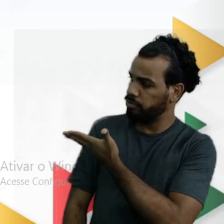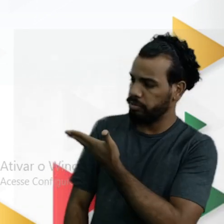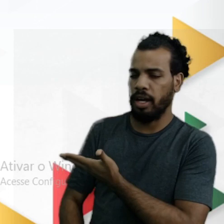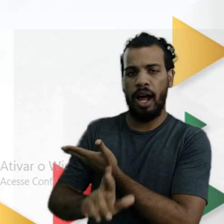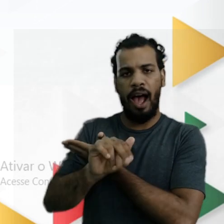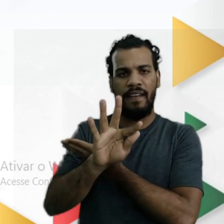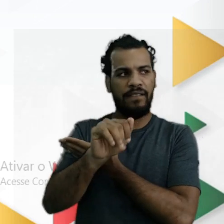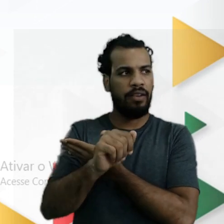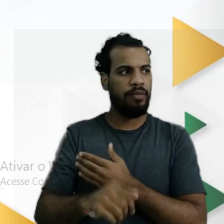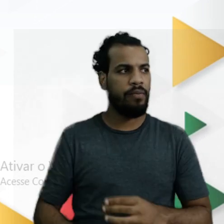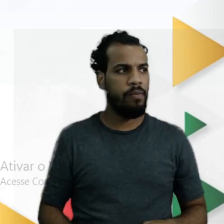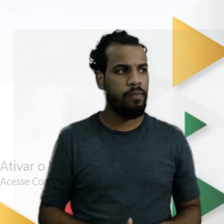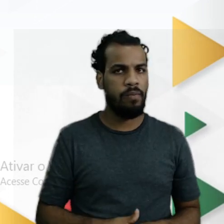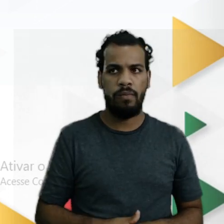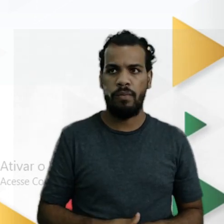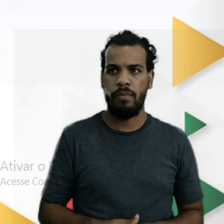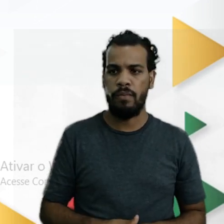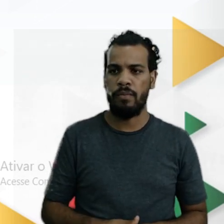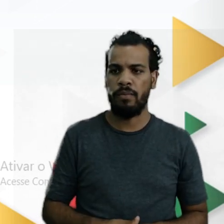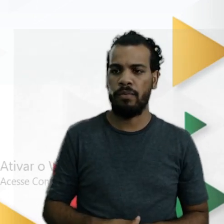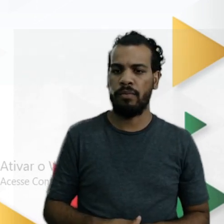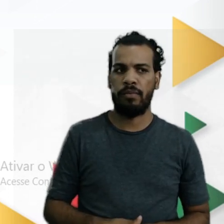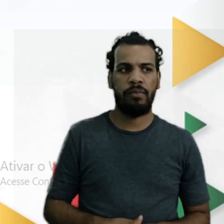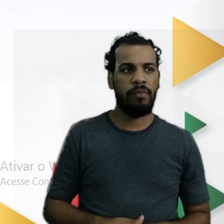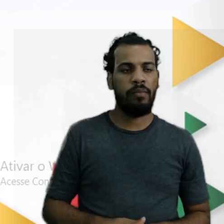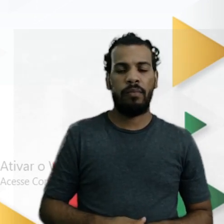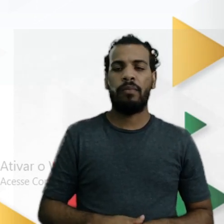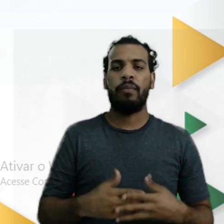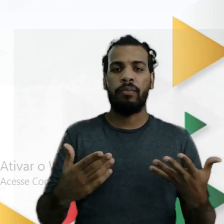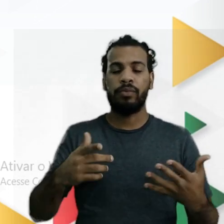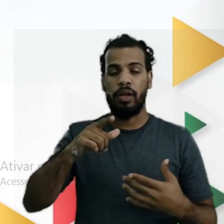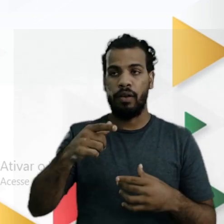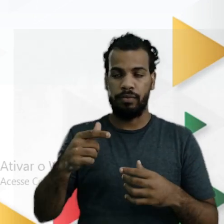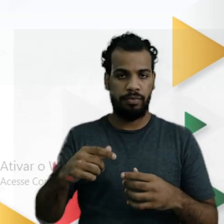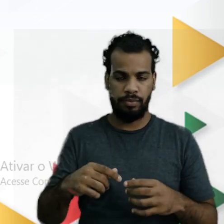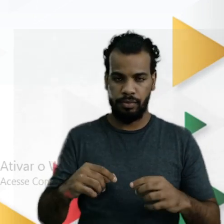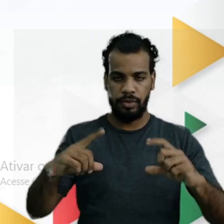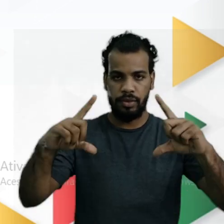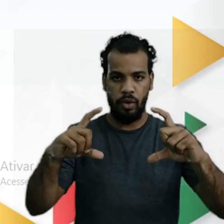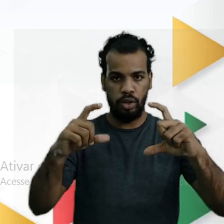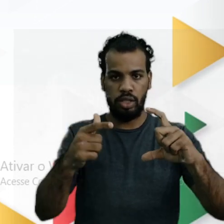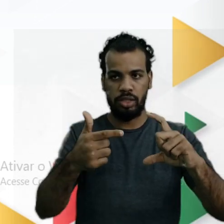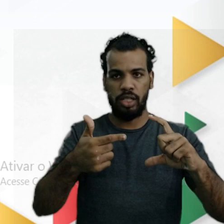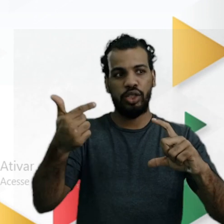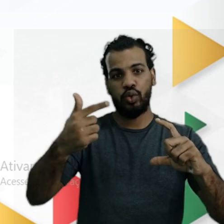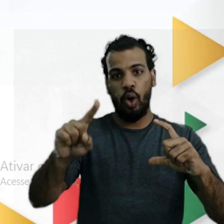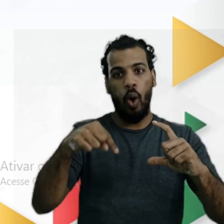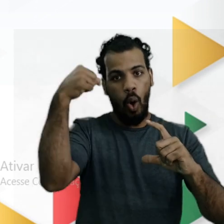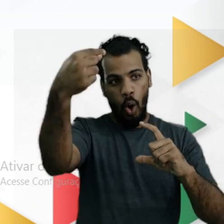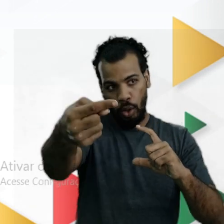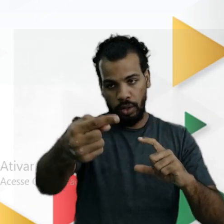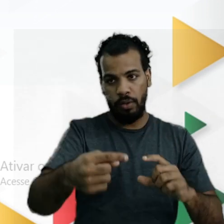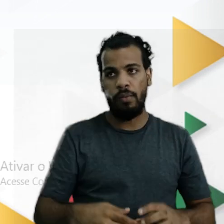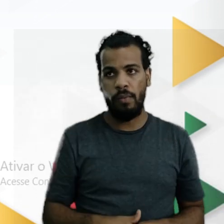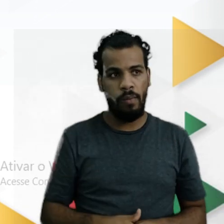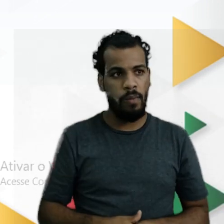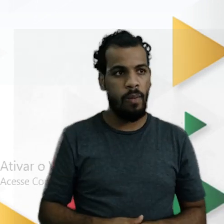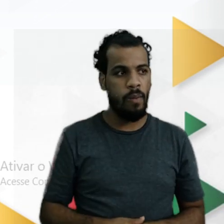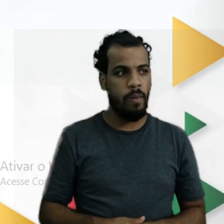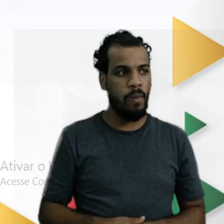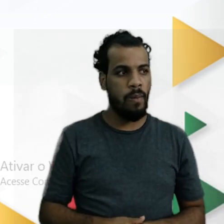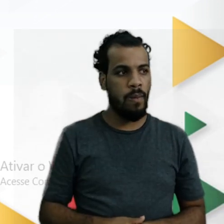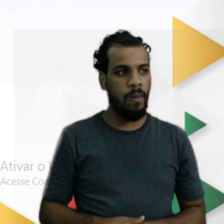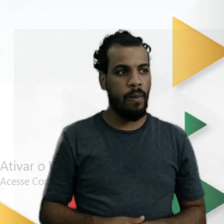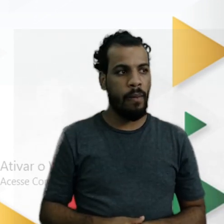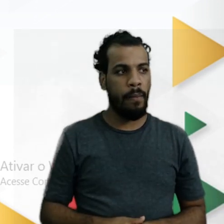dele, que está sem capuz. E na segunda foto, da outra formação que teve, Nós veremos já já. sim,